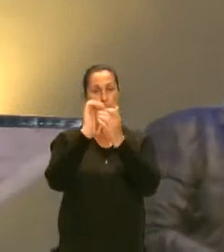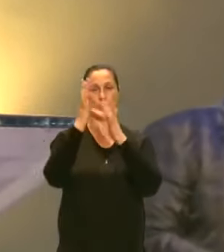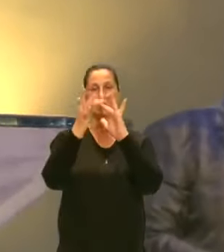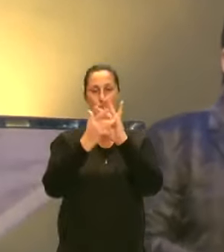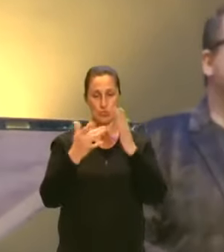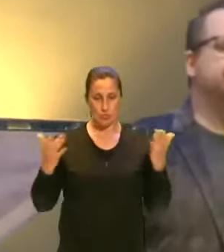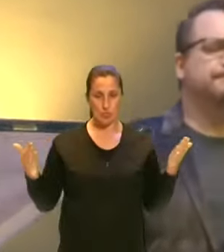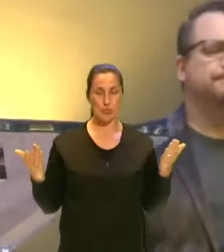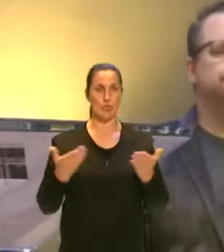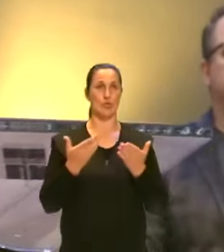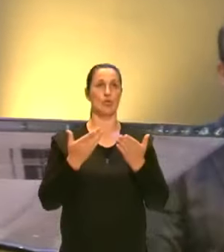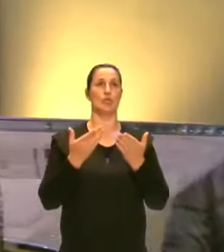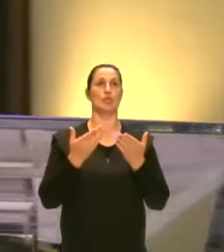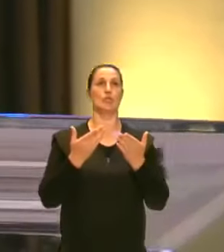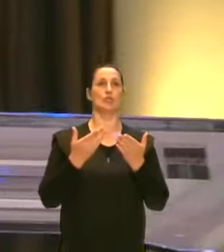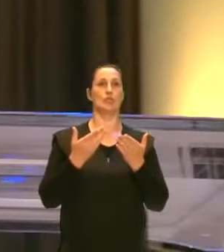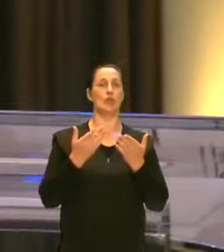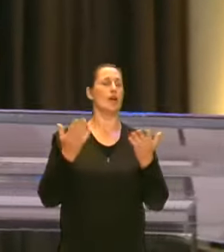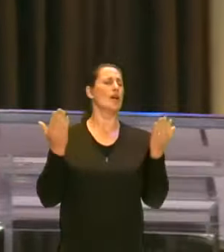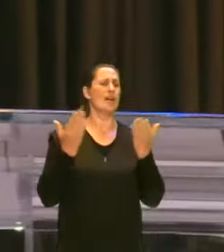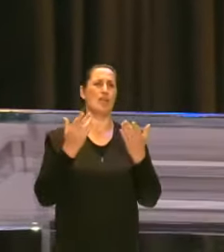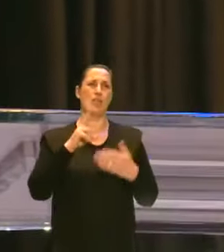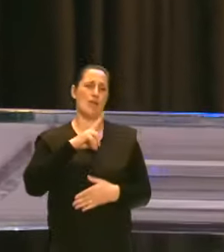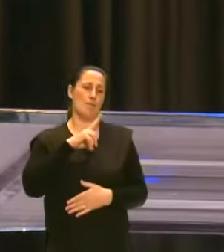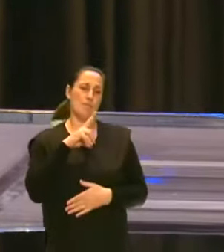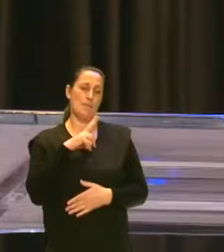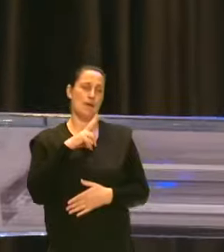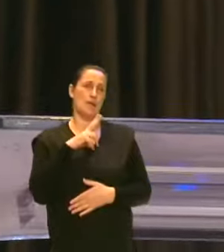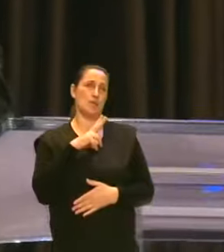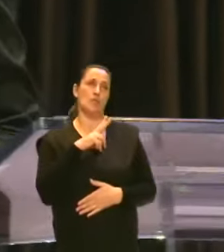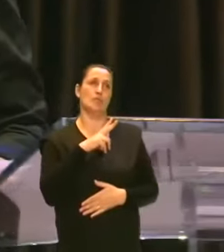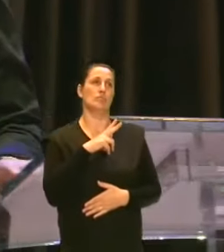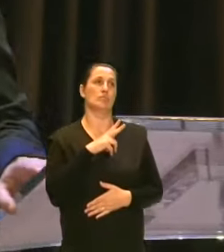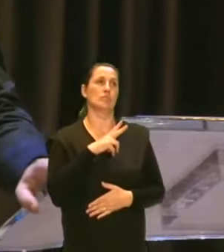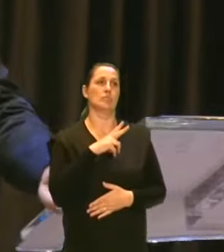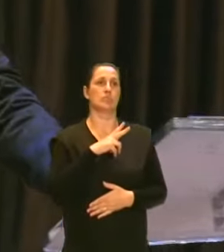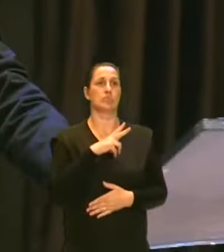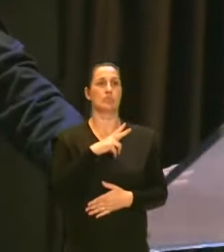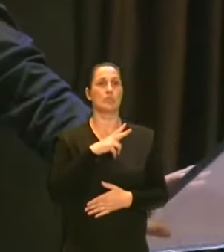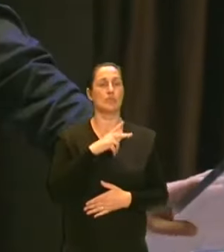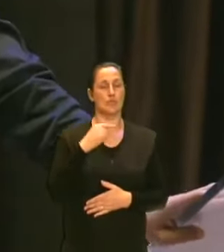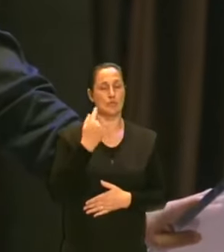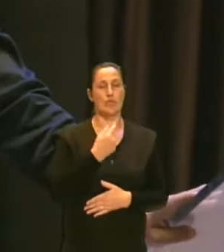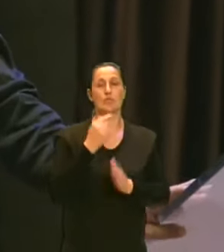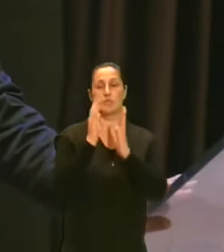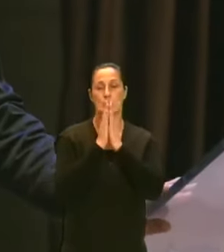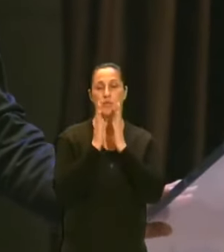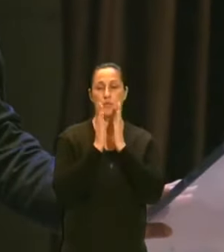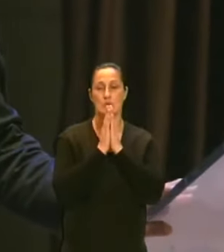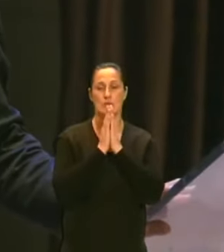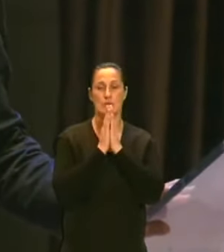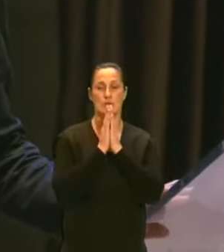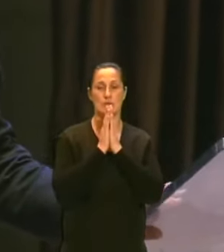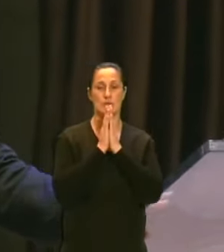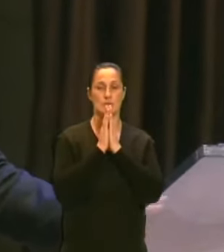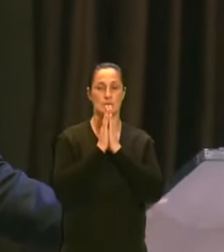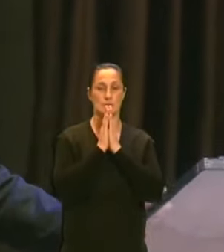sozinho. Feche os teus olhos. Abaixe sua cabeça.